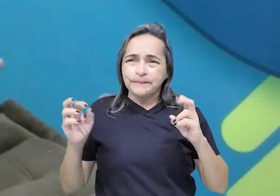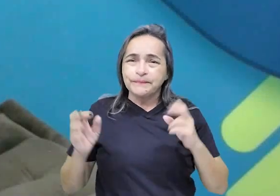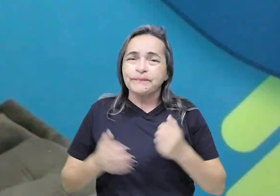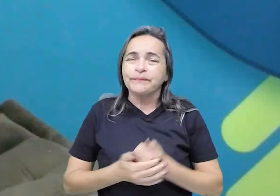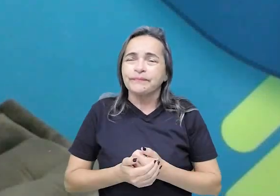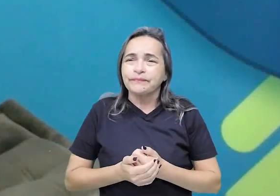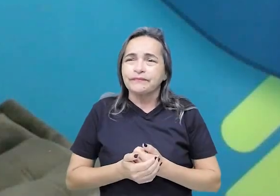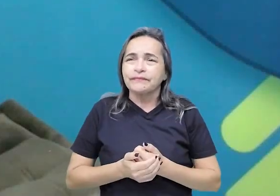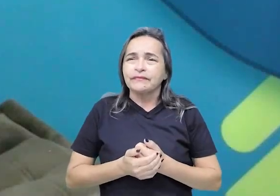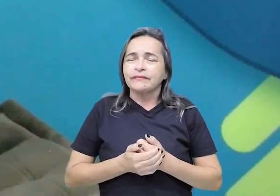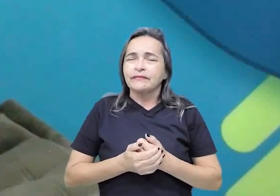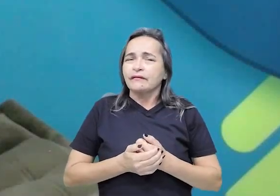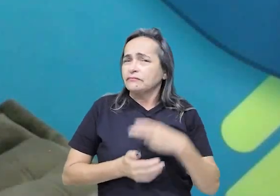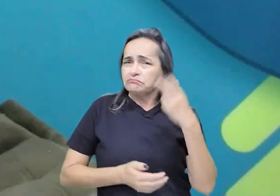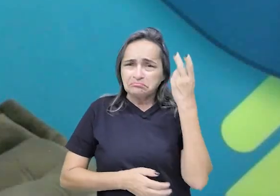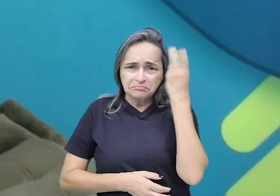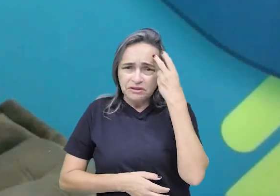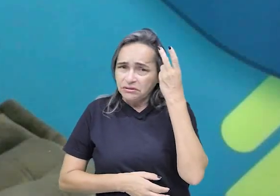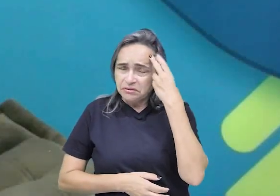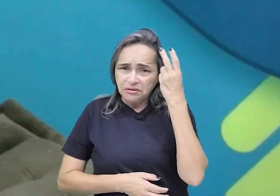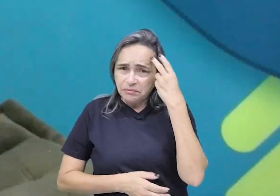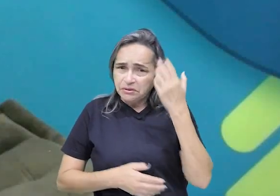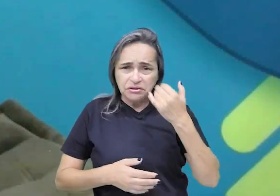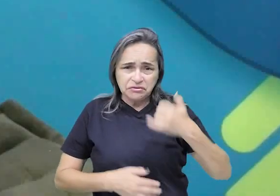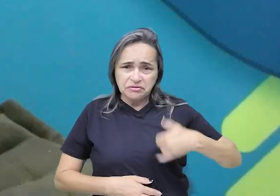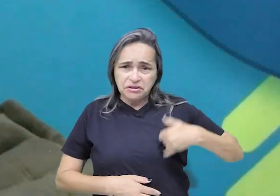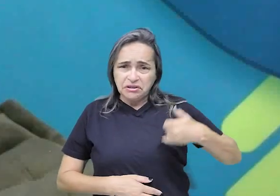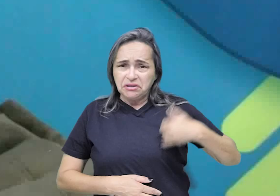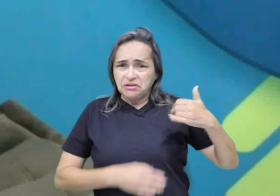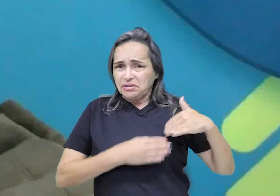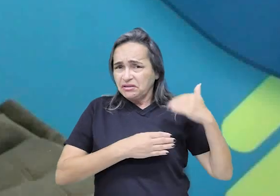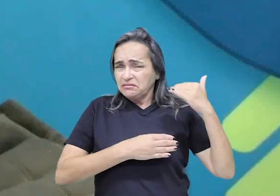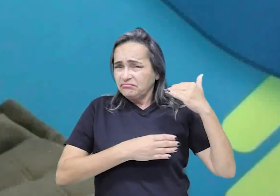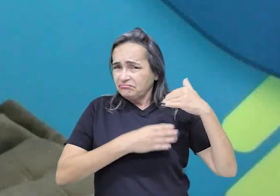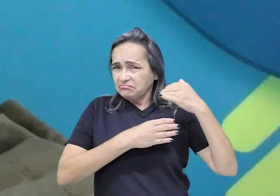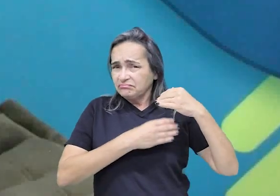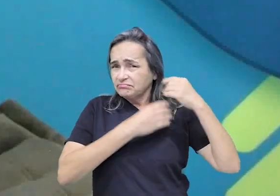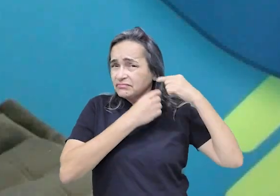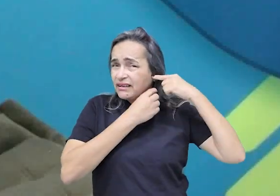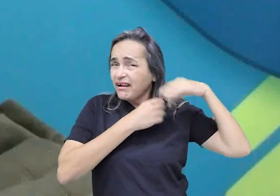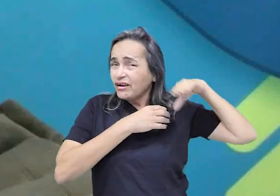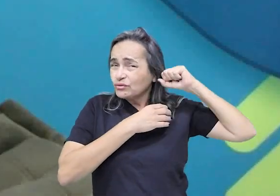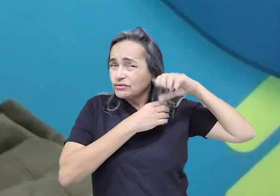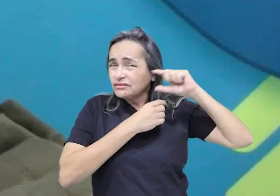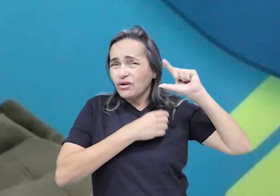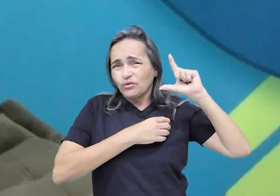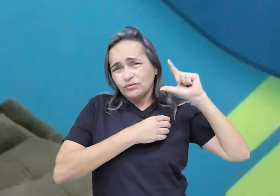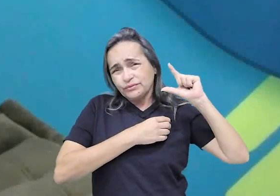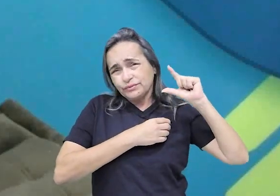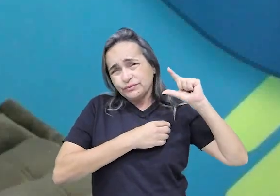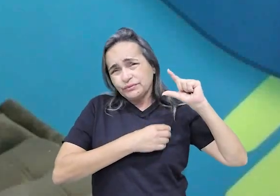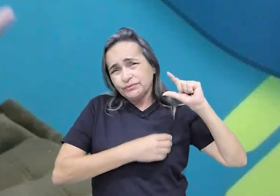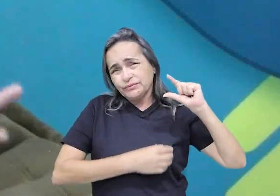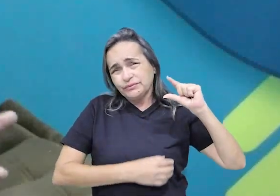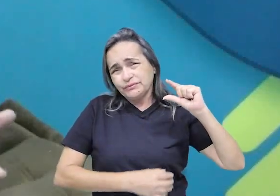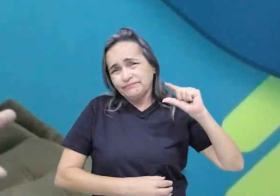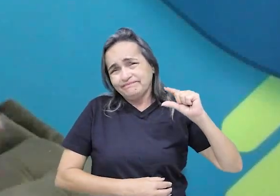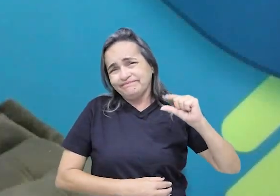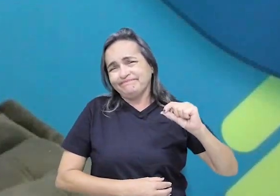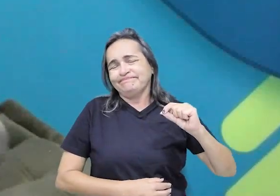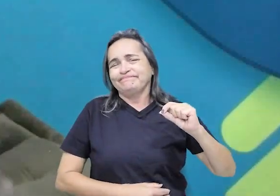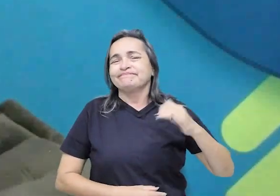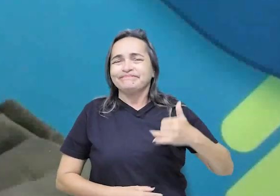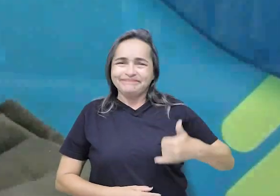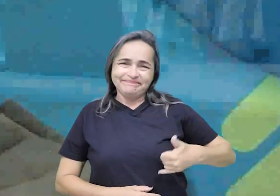Então, naturalmente, quando chega numa certa idade, a gente já começa a ter uma perda auditiva pela idade.